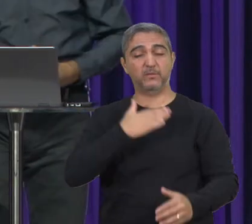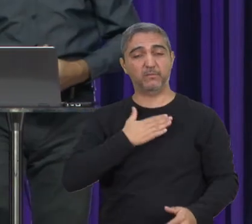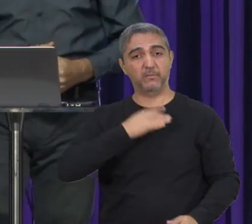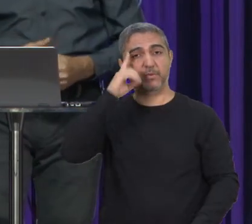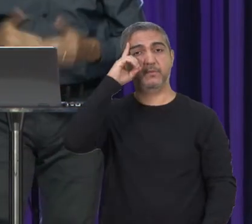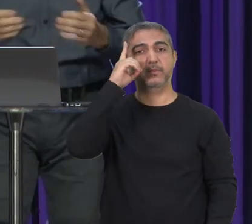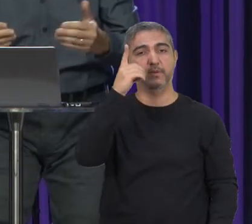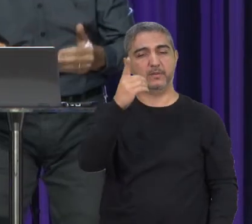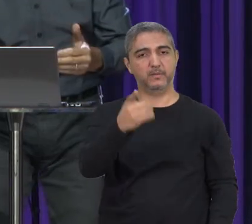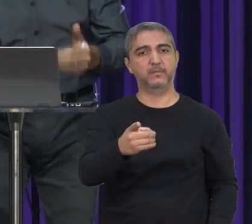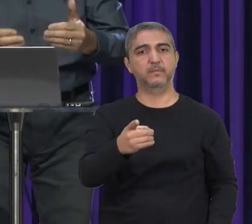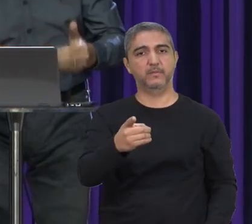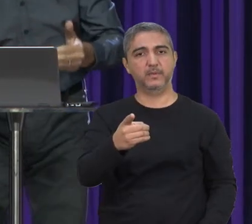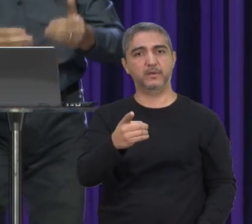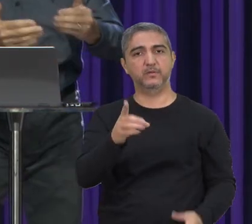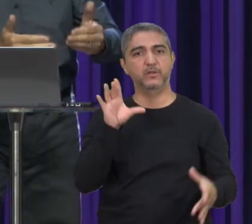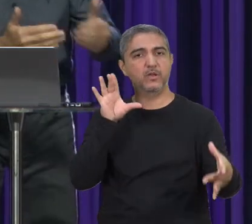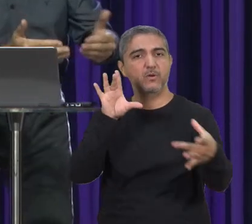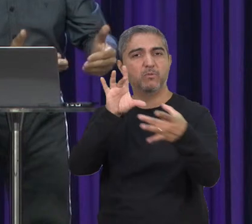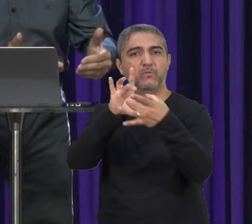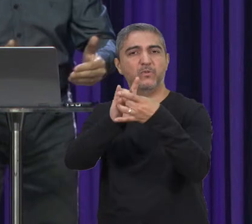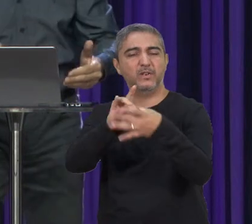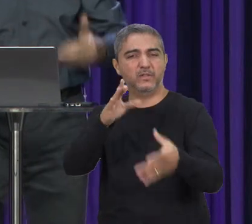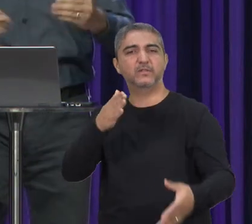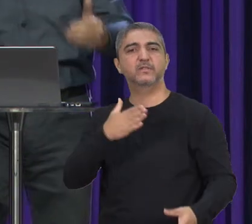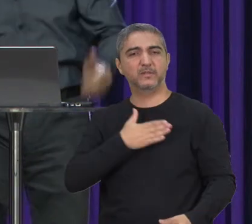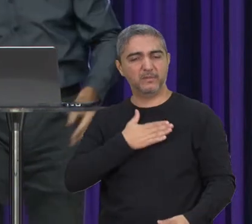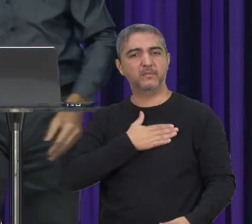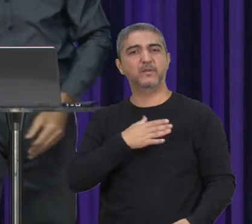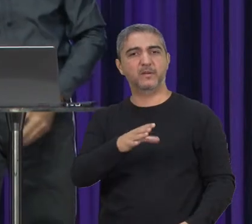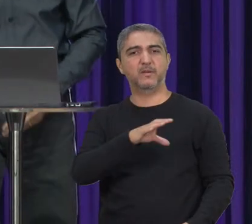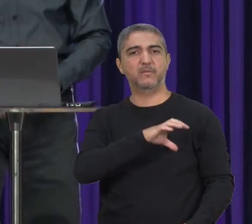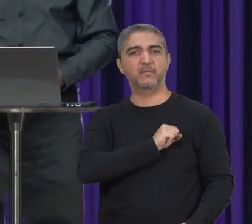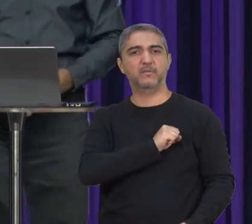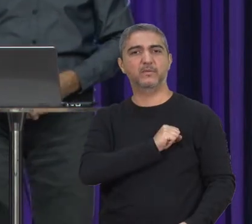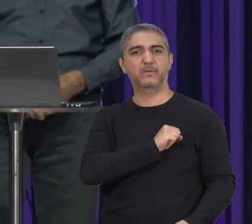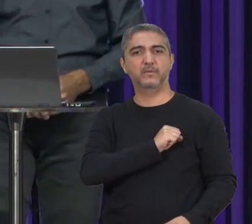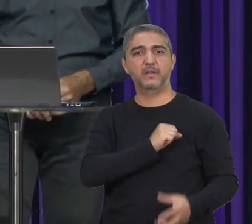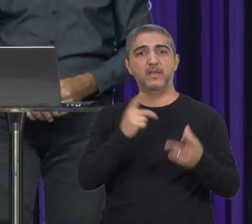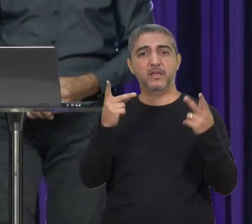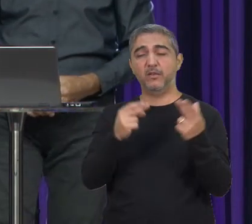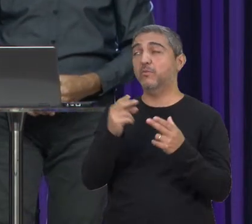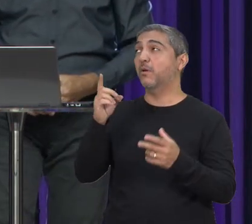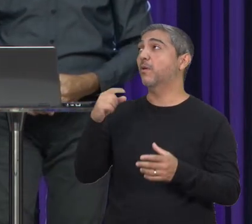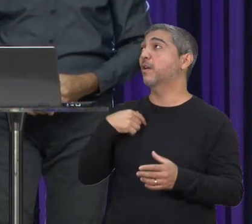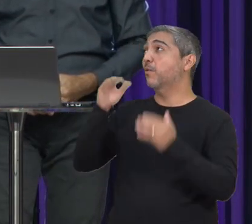permanecem no meu amor, assim como eu obedeço aos mandamentos de meu Pai e permaneço no amor dele.